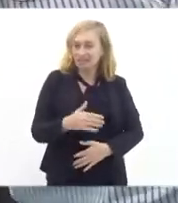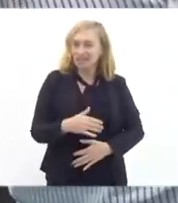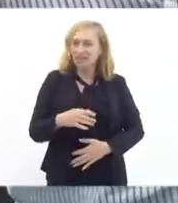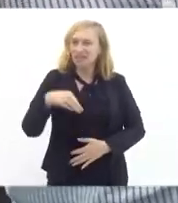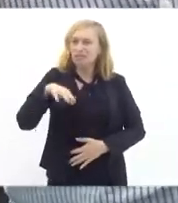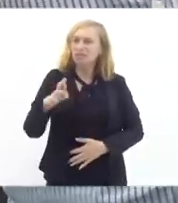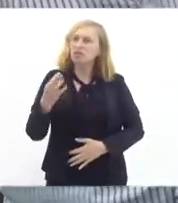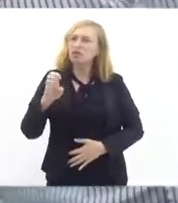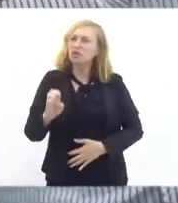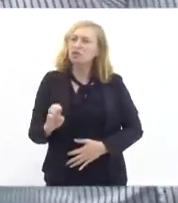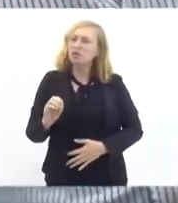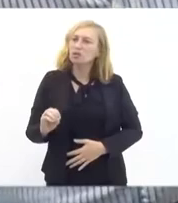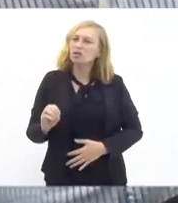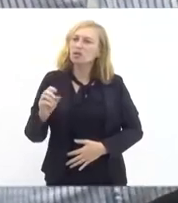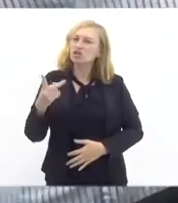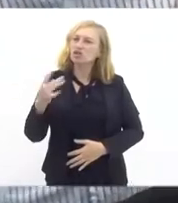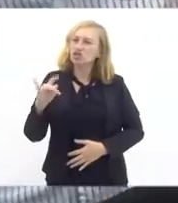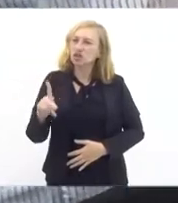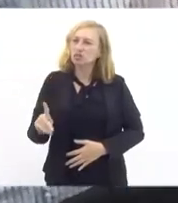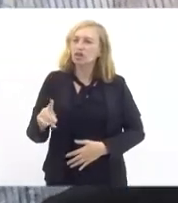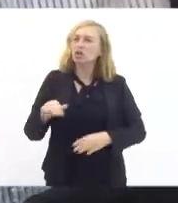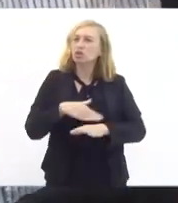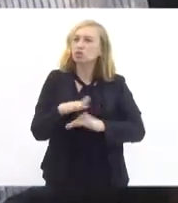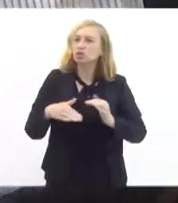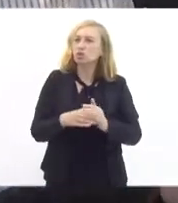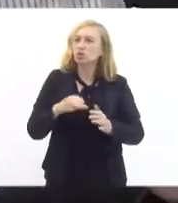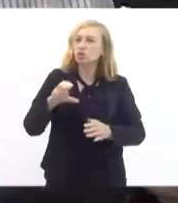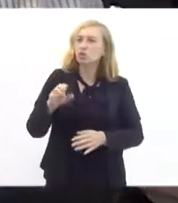microchip. Todos os clubes no Brasil,